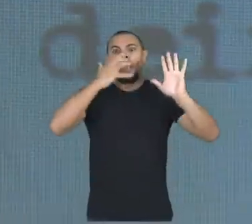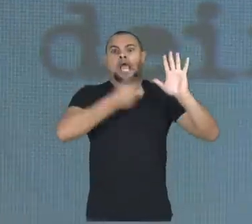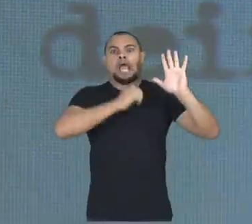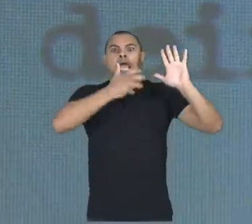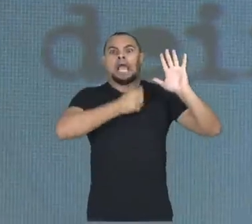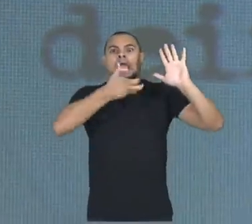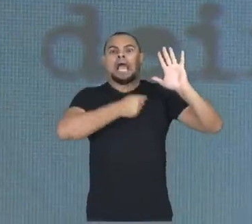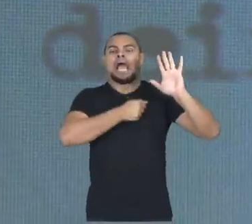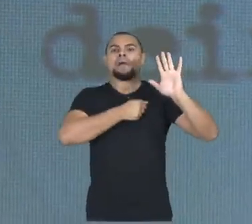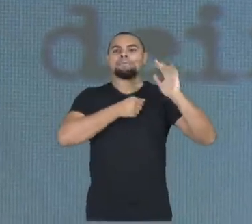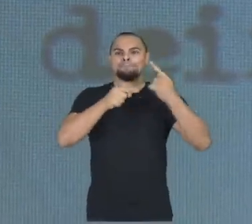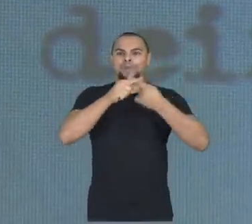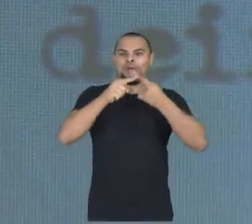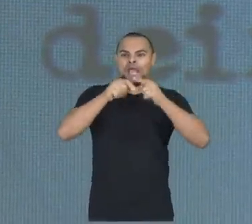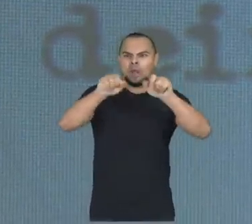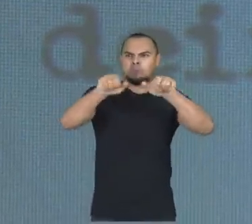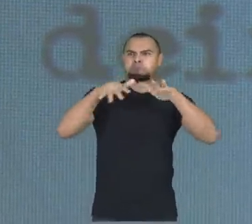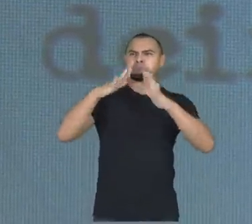contemporâneos.